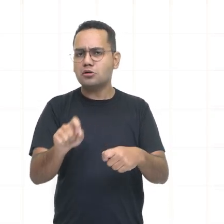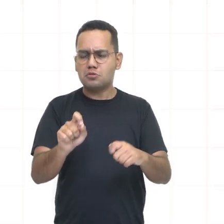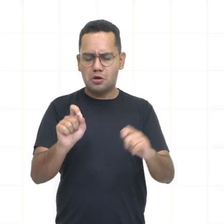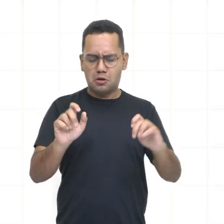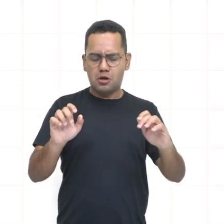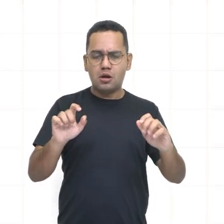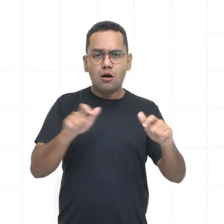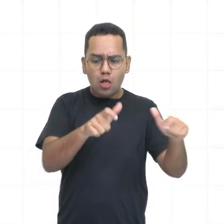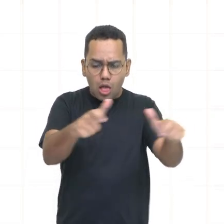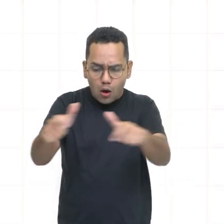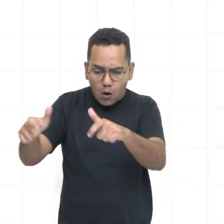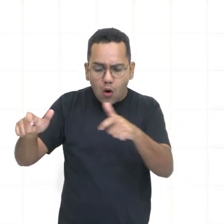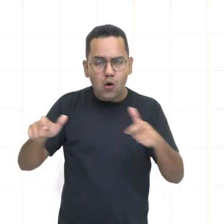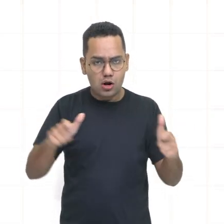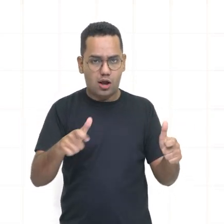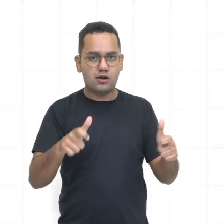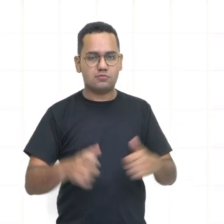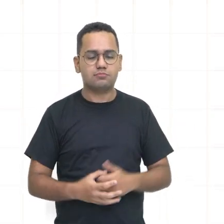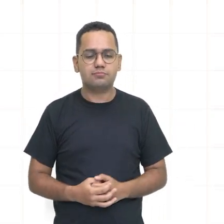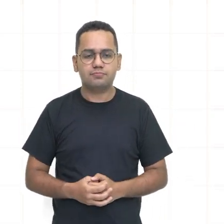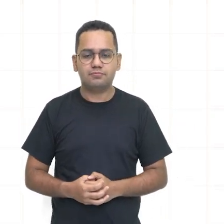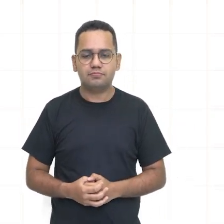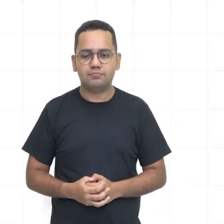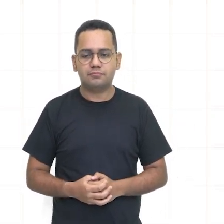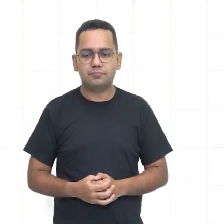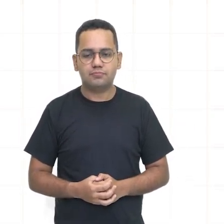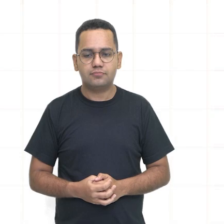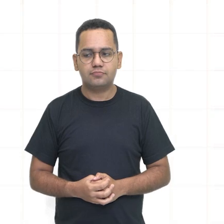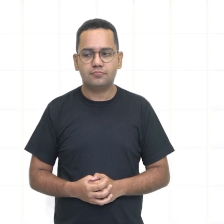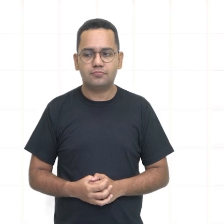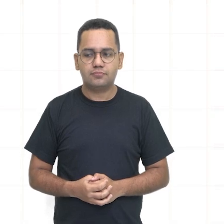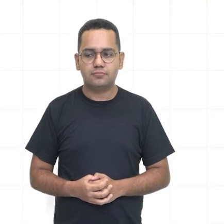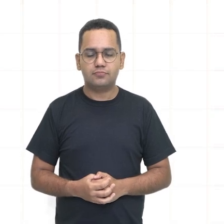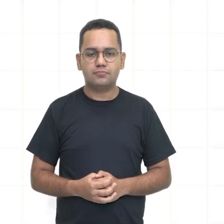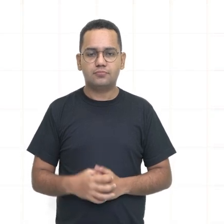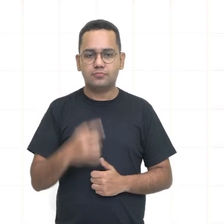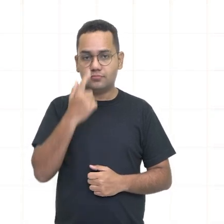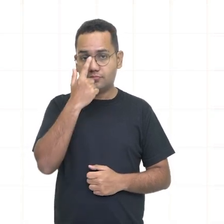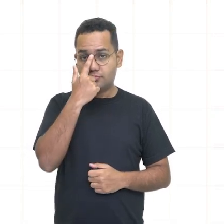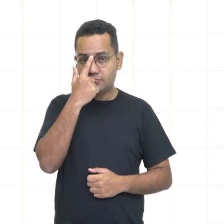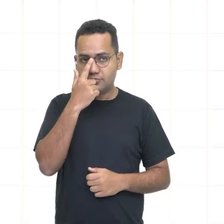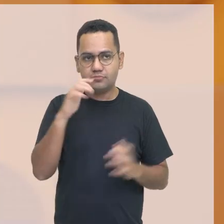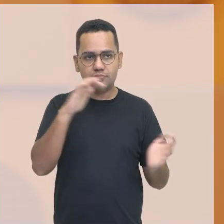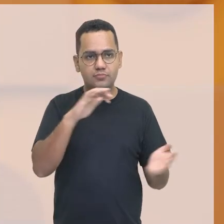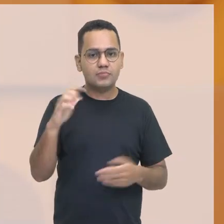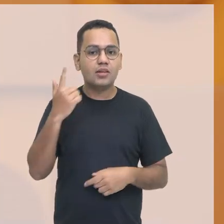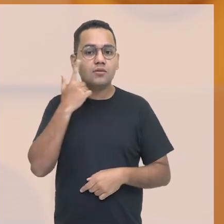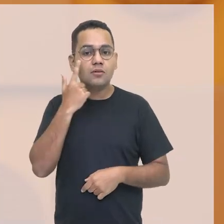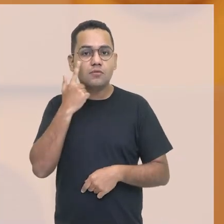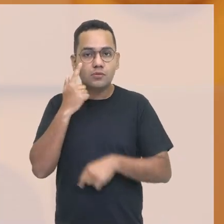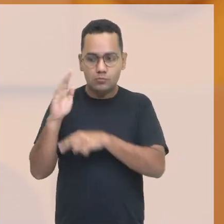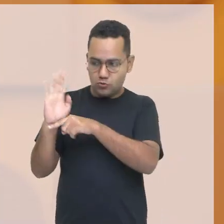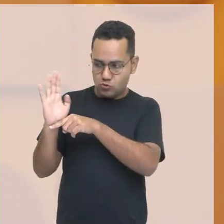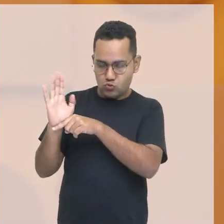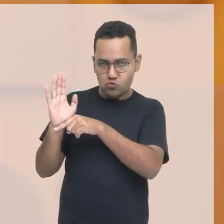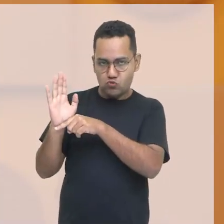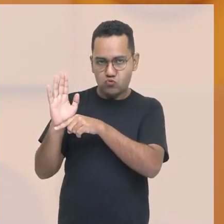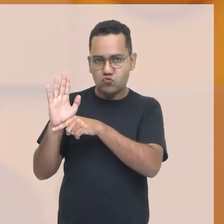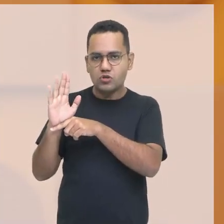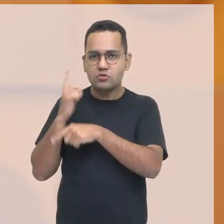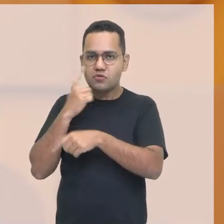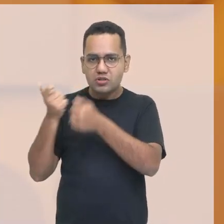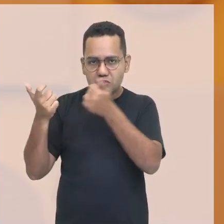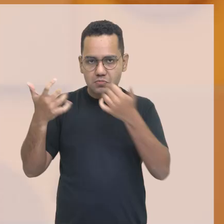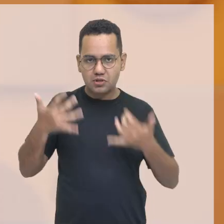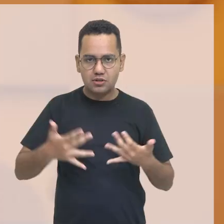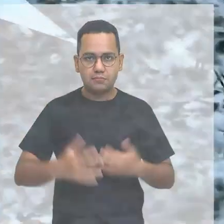de campos. E para tanto, nós trouxemos aqui um vídeo que vai mostrar justamente essas prisões. Vamos